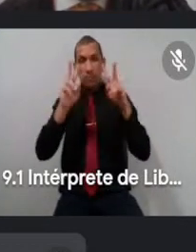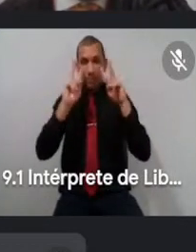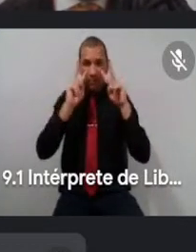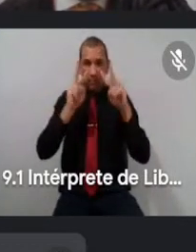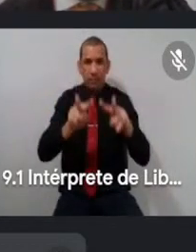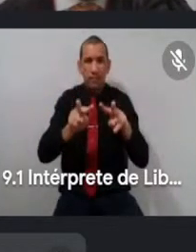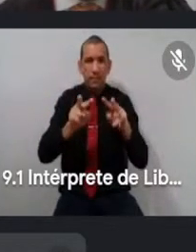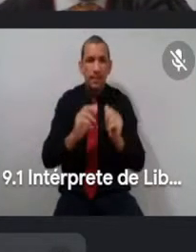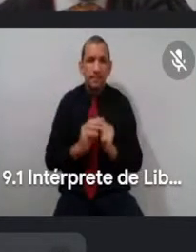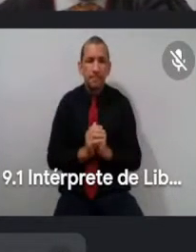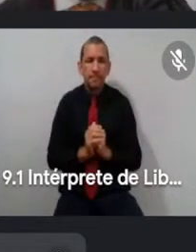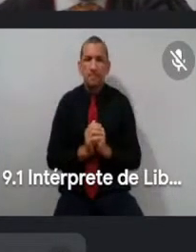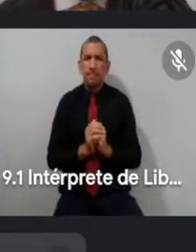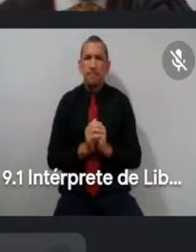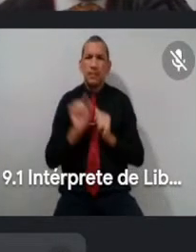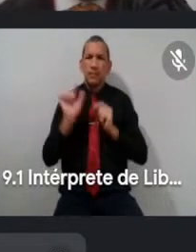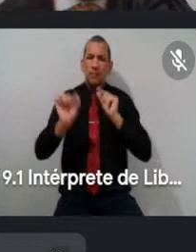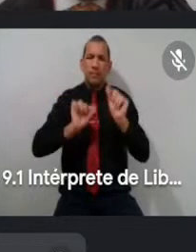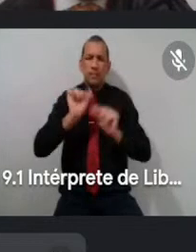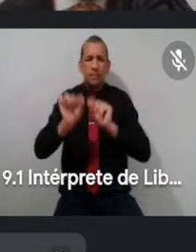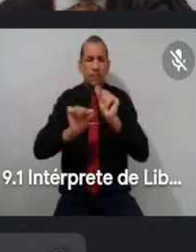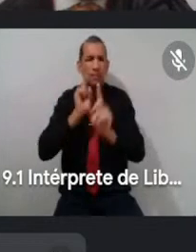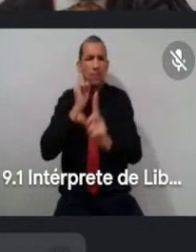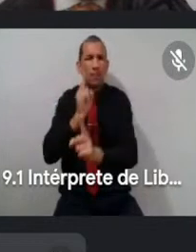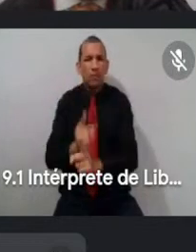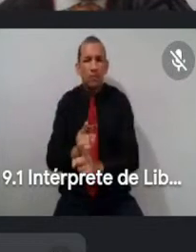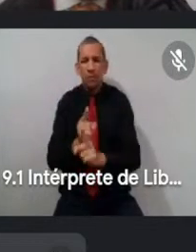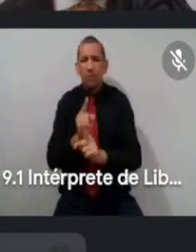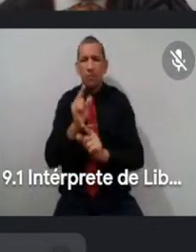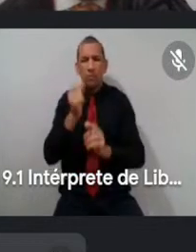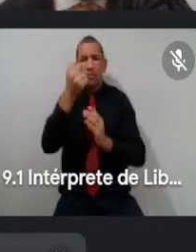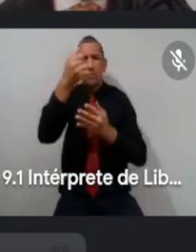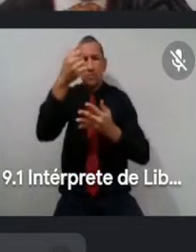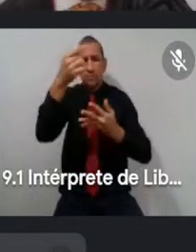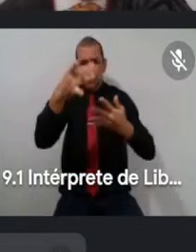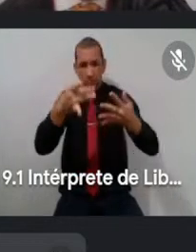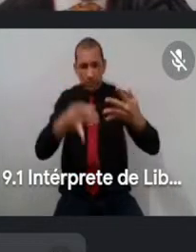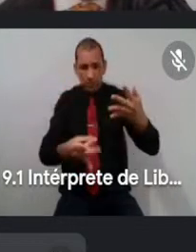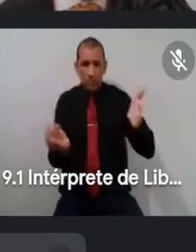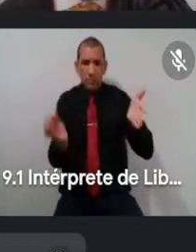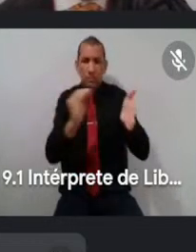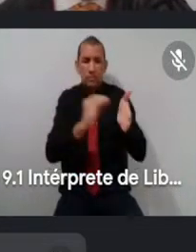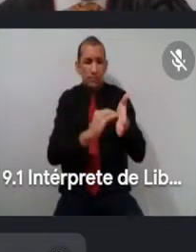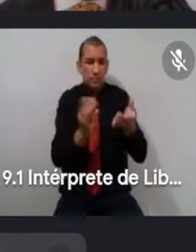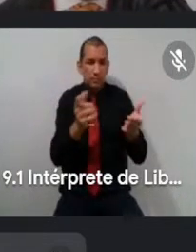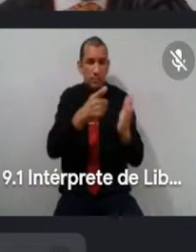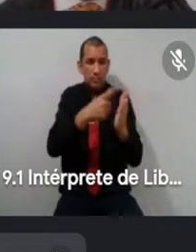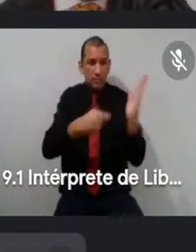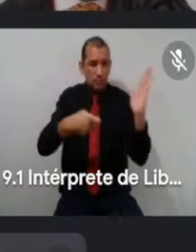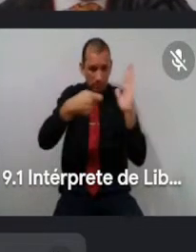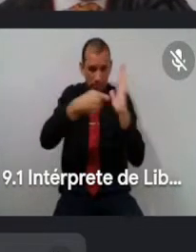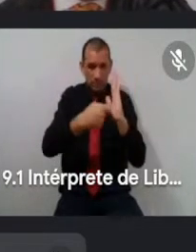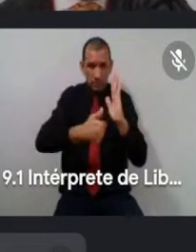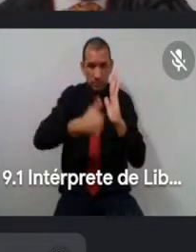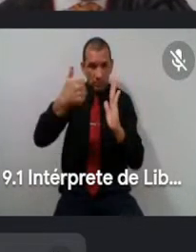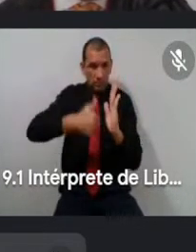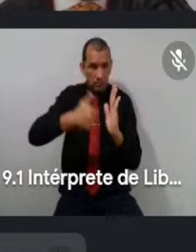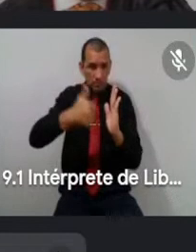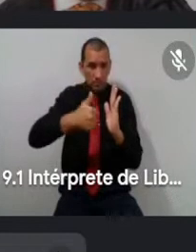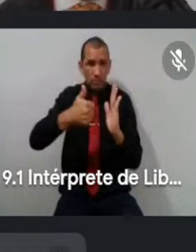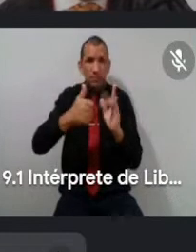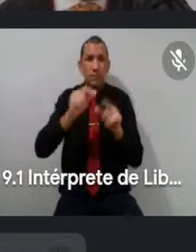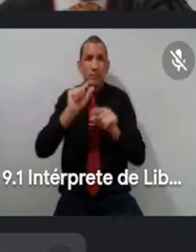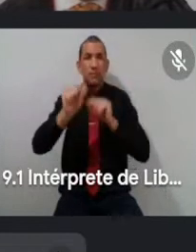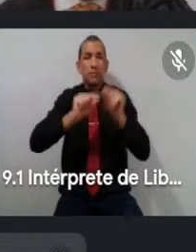veja a o que se imputa o que se oxide escreveu na petição inicial senhoras senhores jogadores